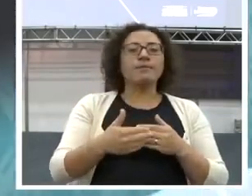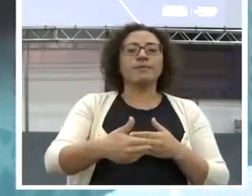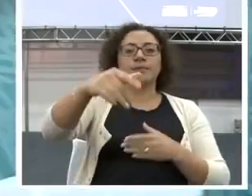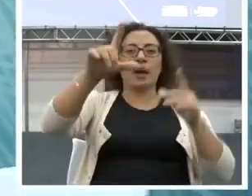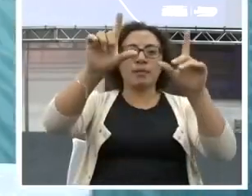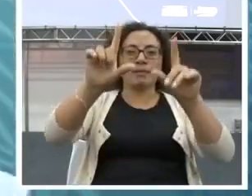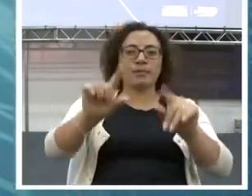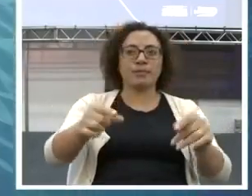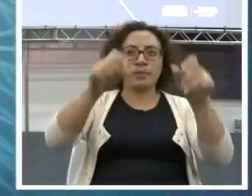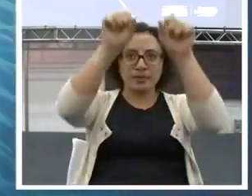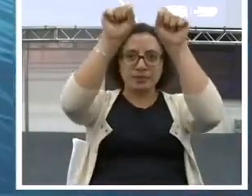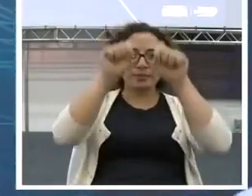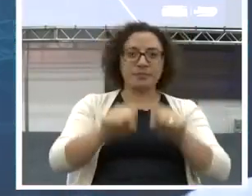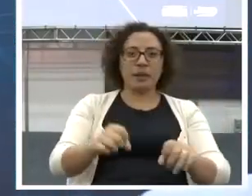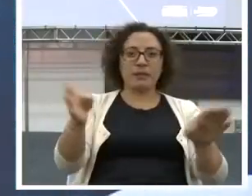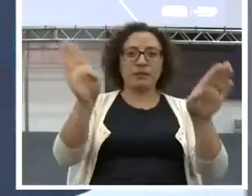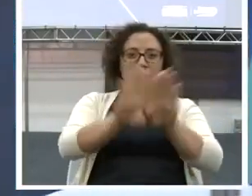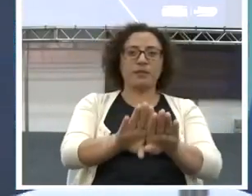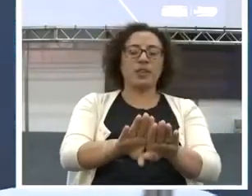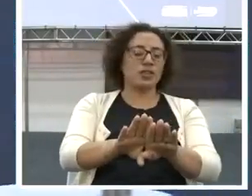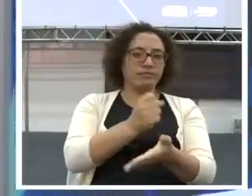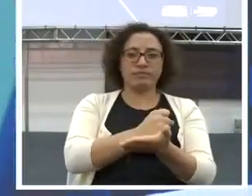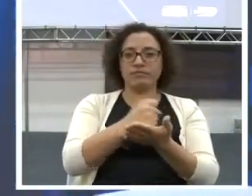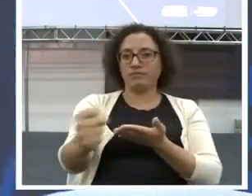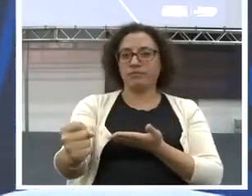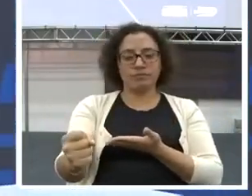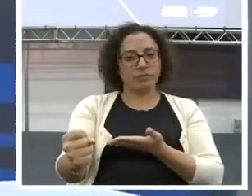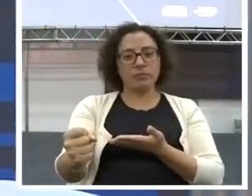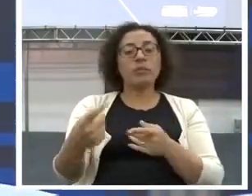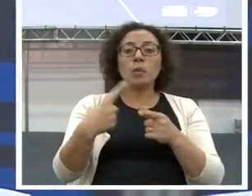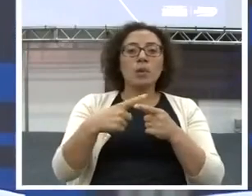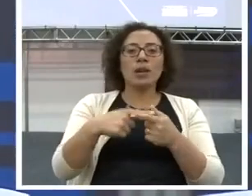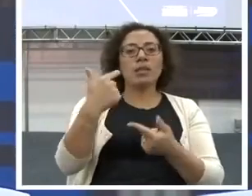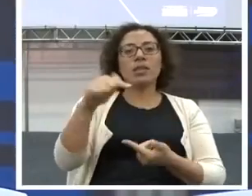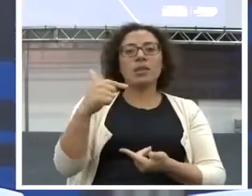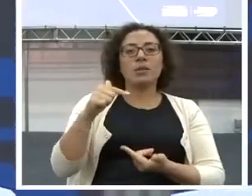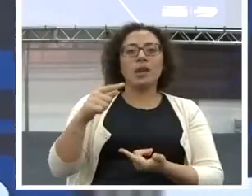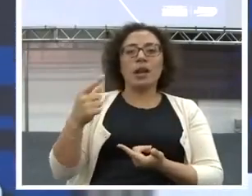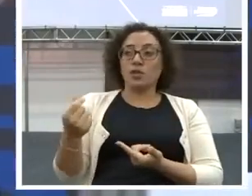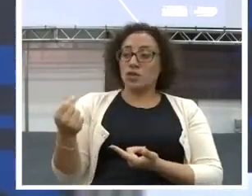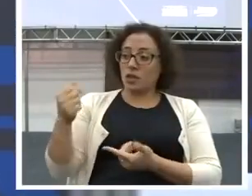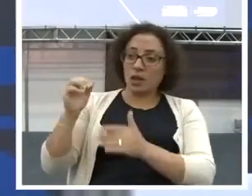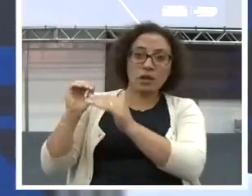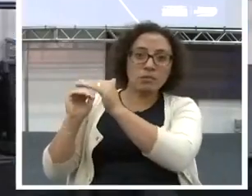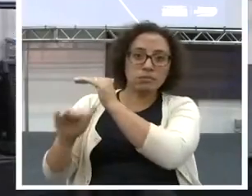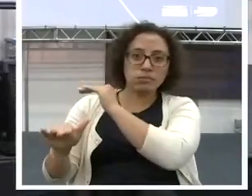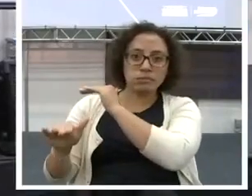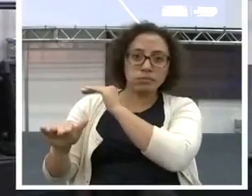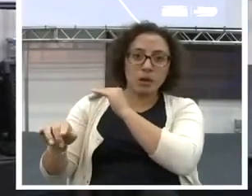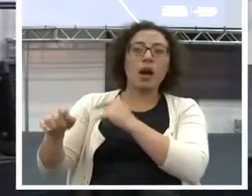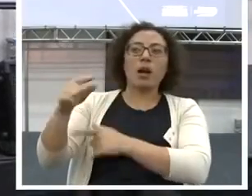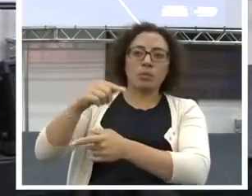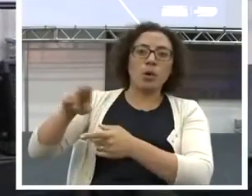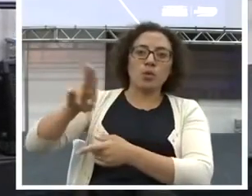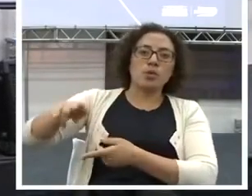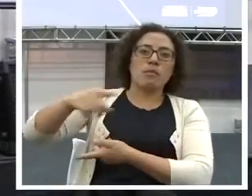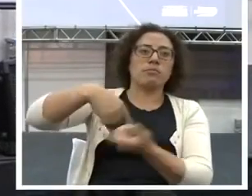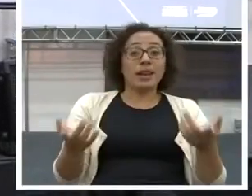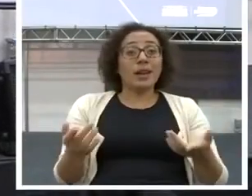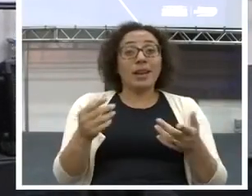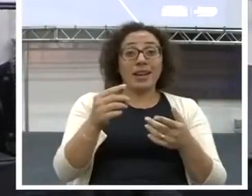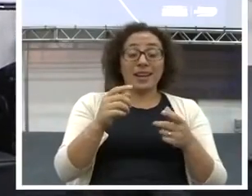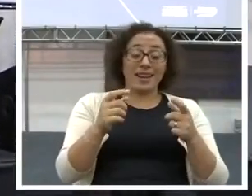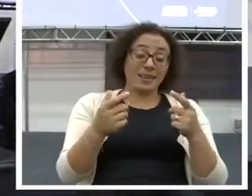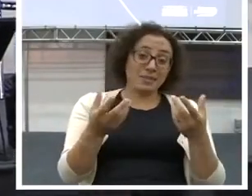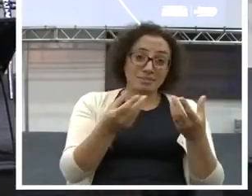que morrem, elas morrem porque não tem capital de giro e porque boa parte das pessoas monta um negócio para já começar a sobreviver daquele